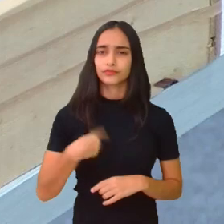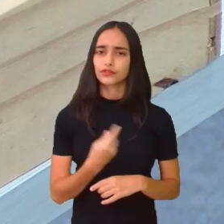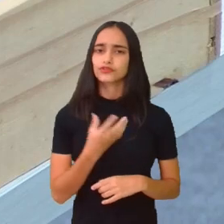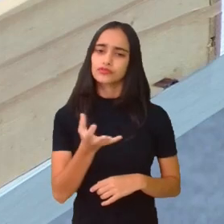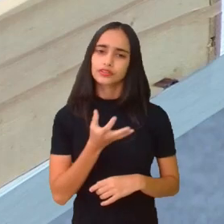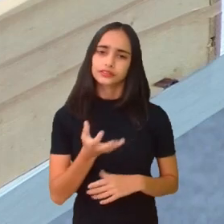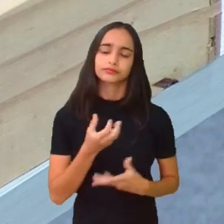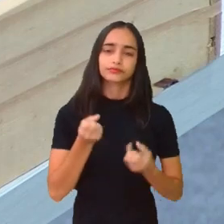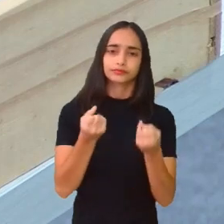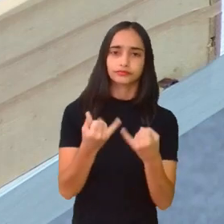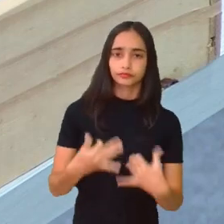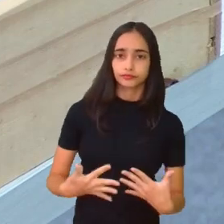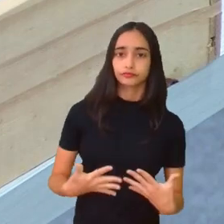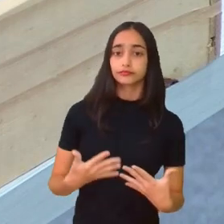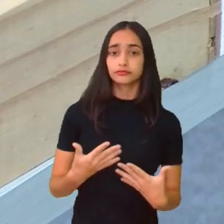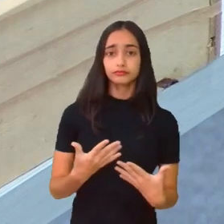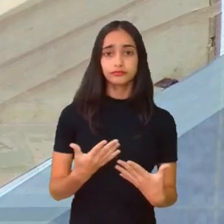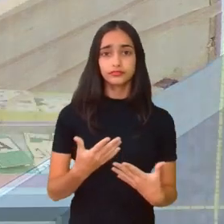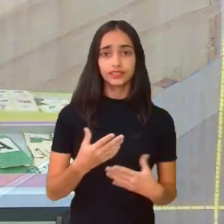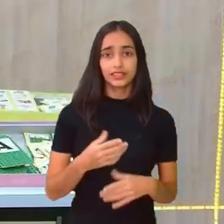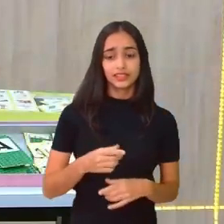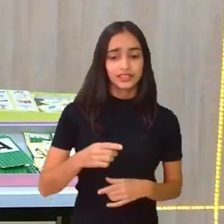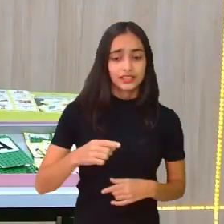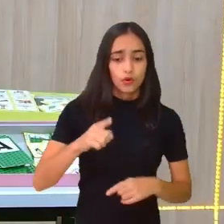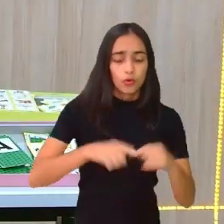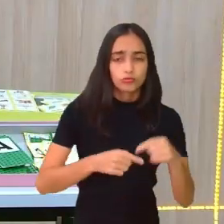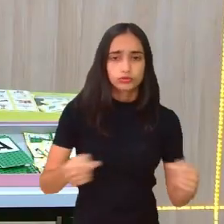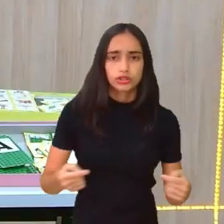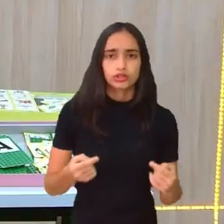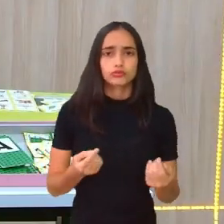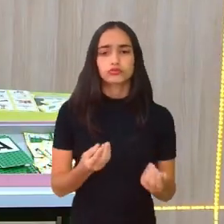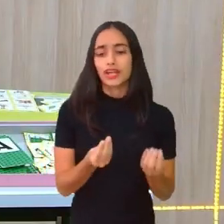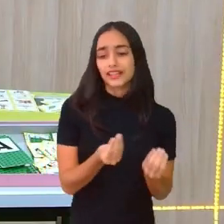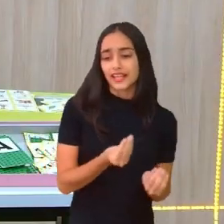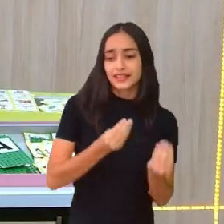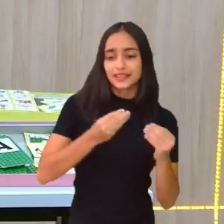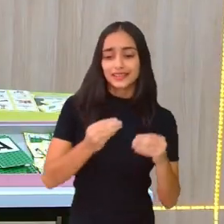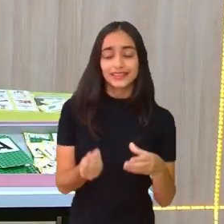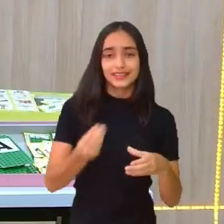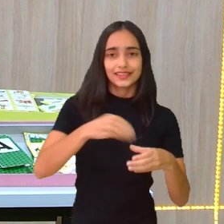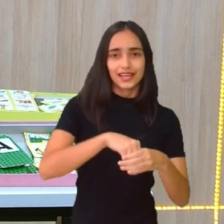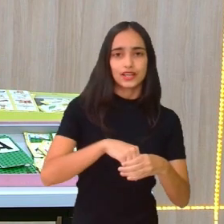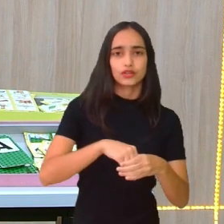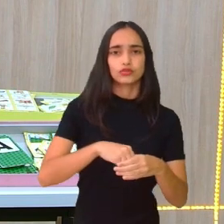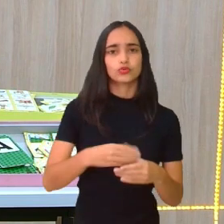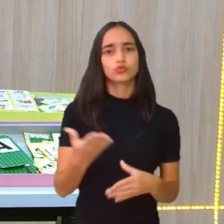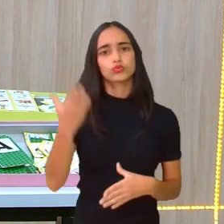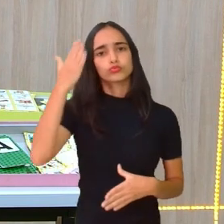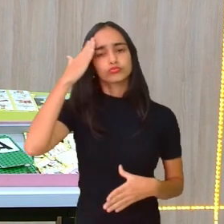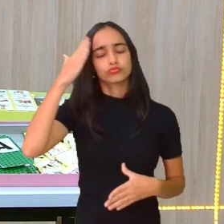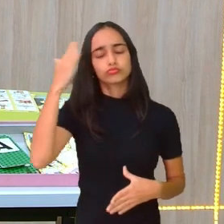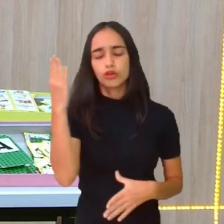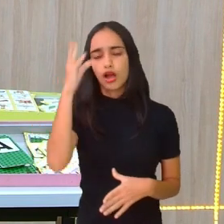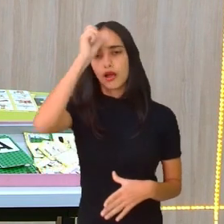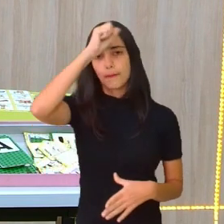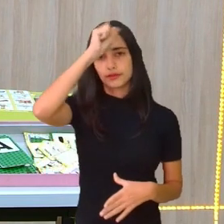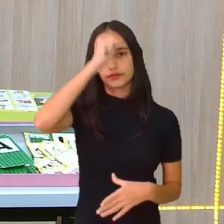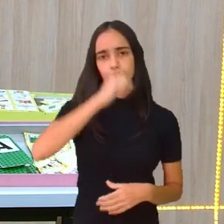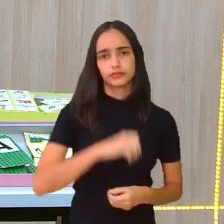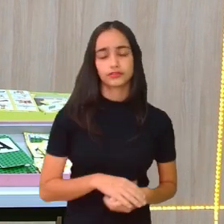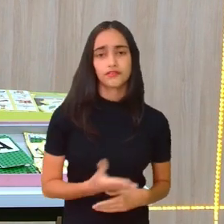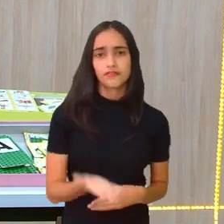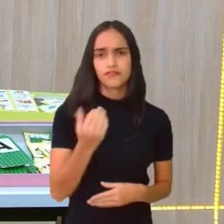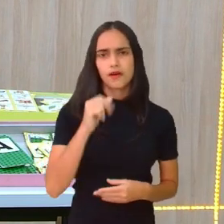está atendendo, ele não está inserido no contexto de aprendizagem. Então, vamos ver aí a definição, né, de